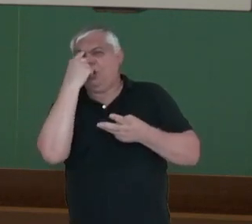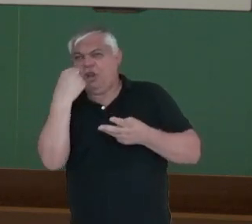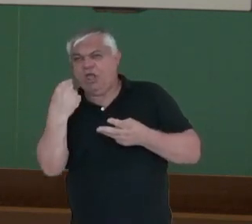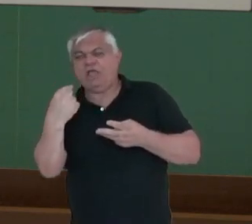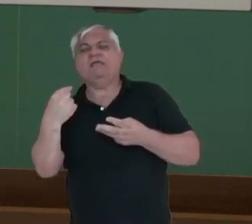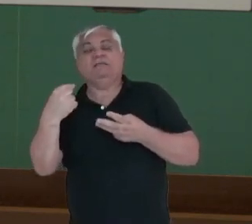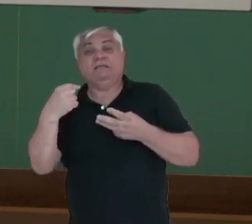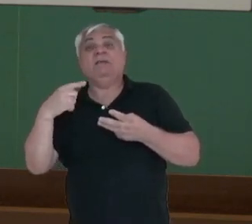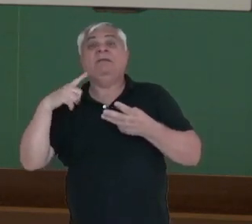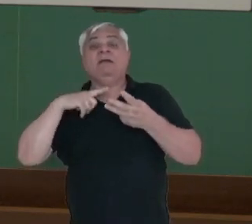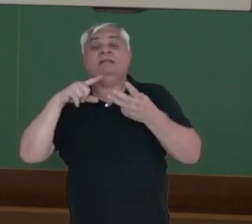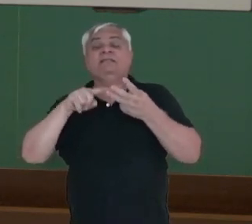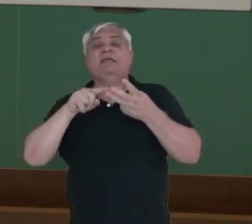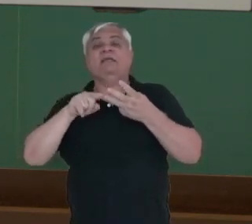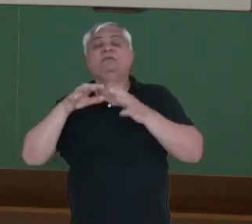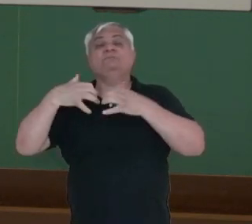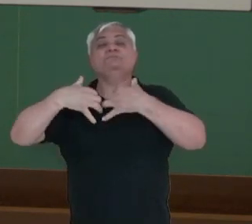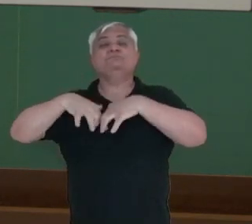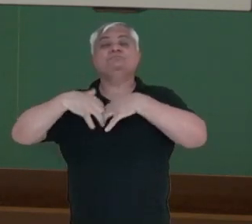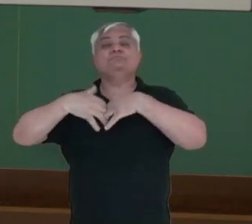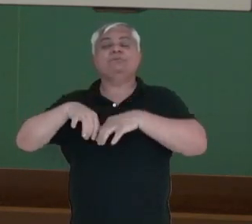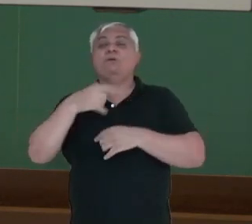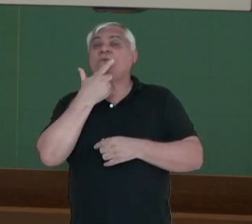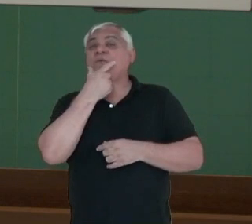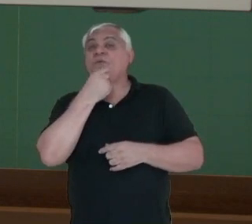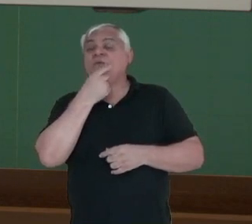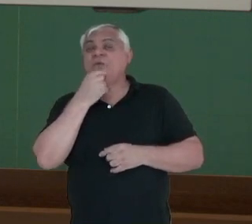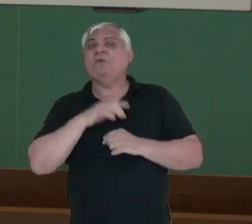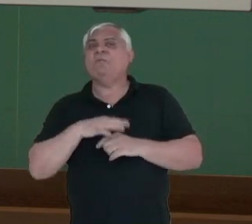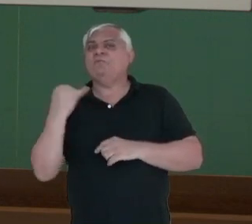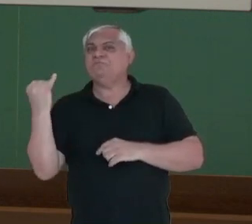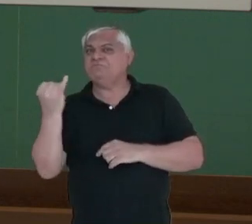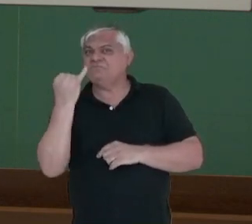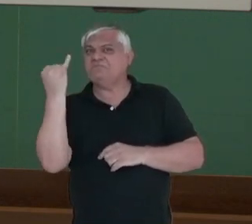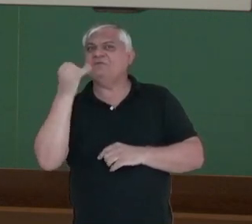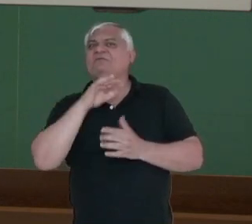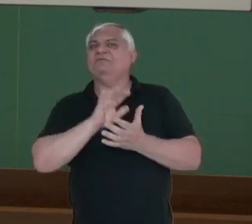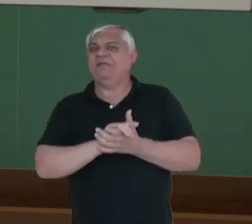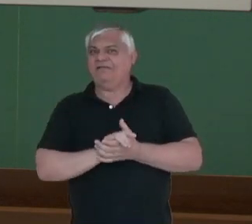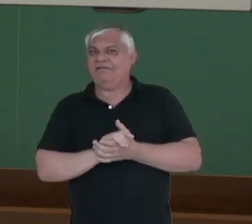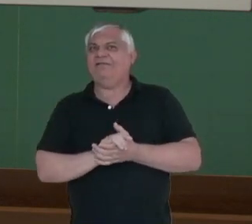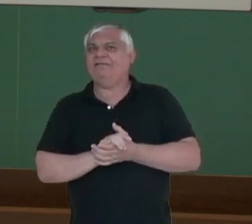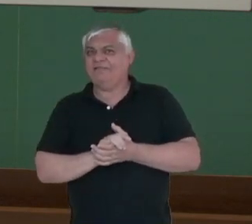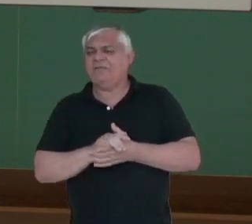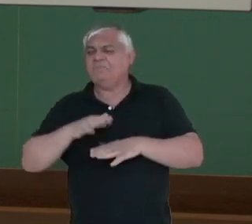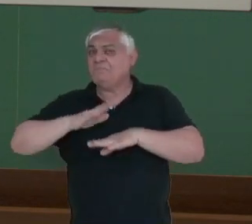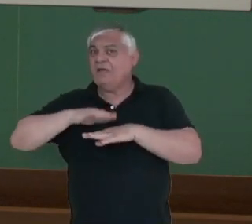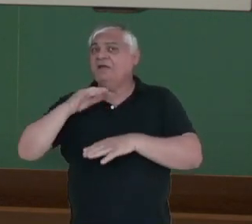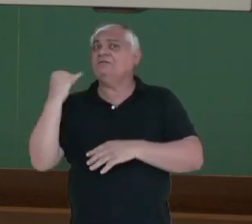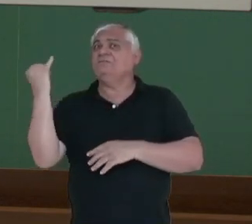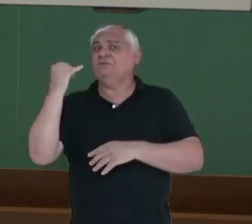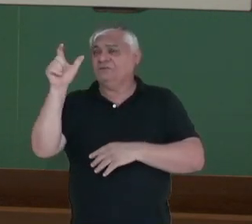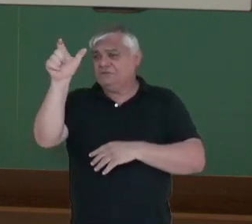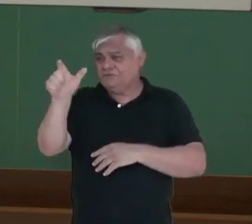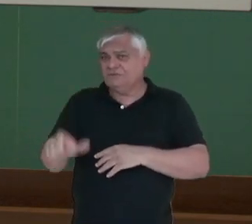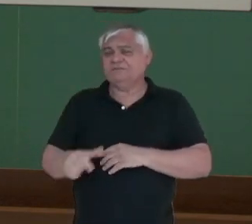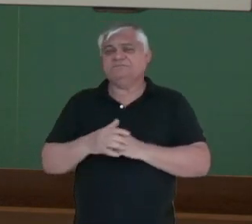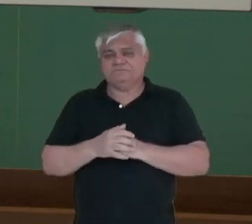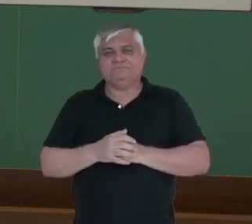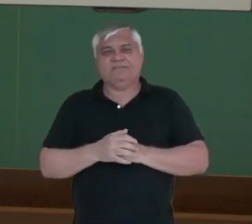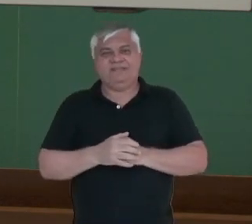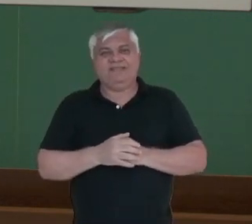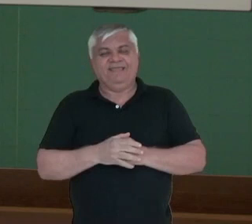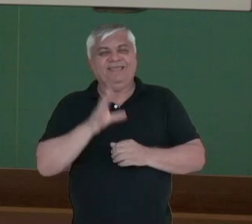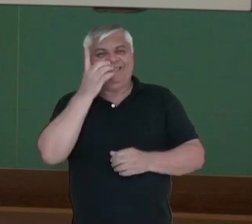no racionalismo um filósofo fundamental, não só ele, mas ele é o mais importante, o René Descartes.